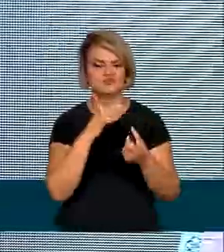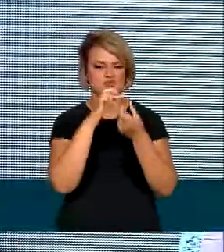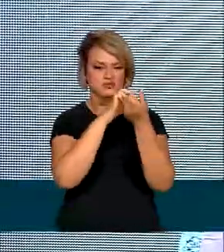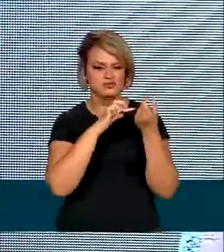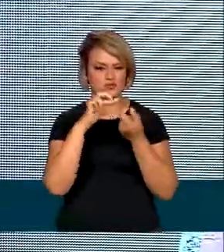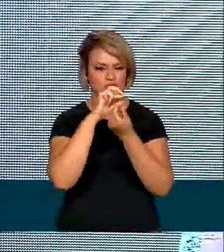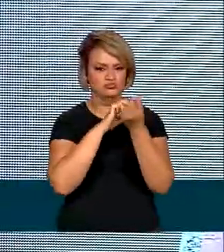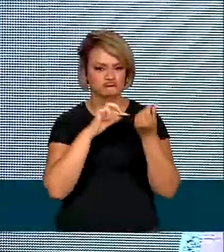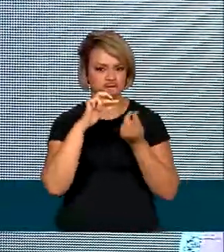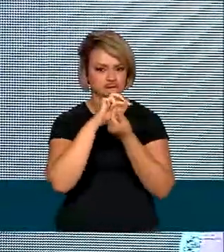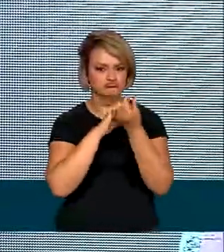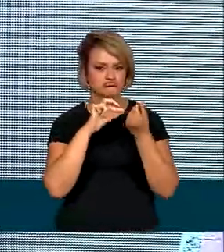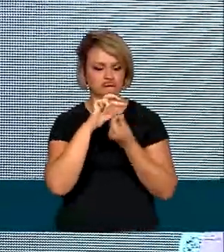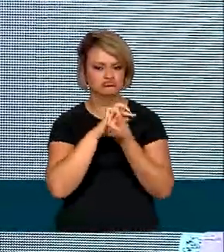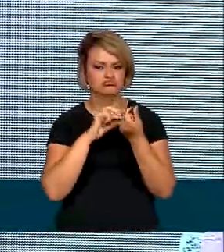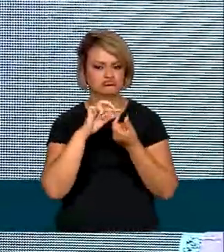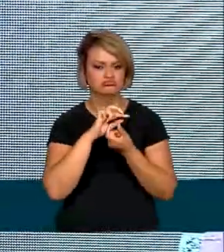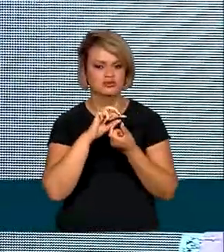Contas